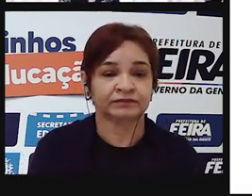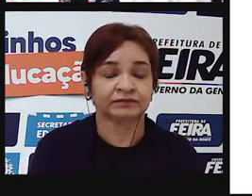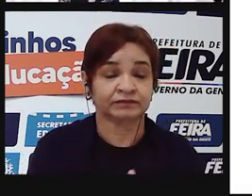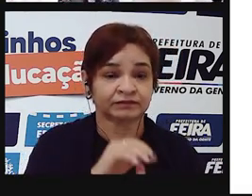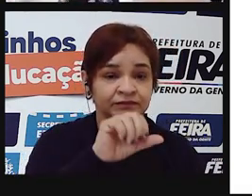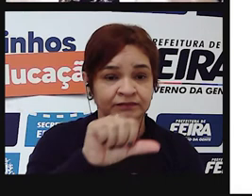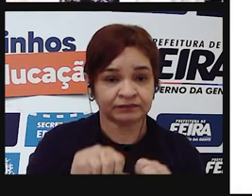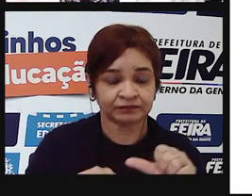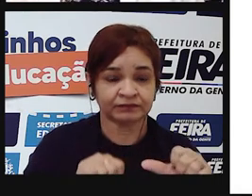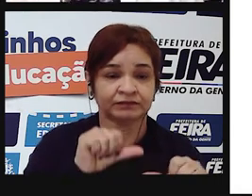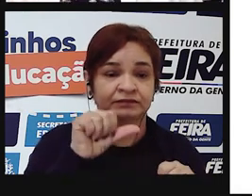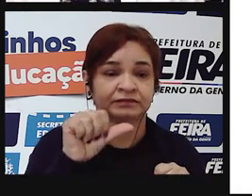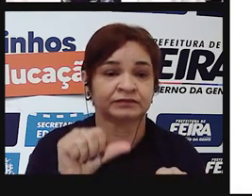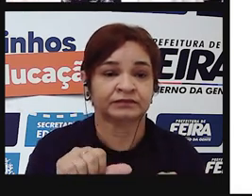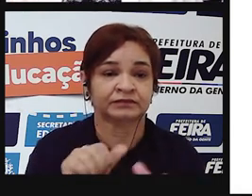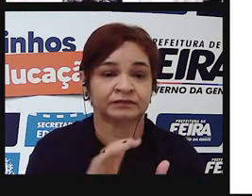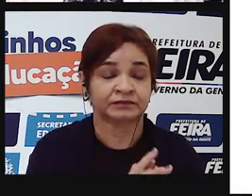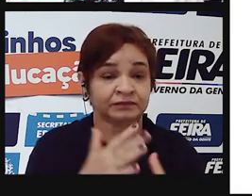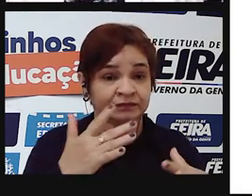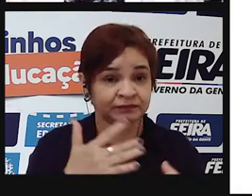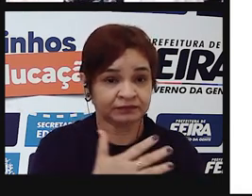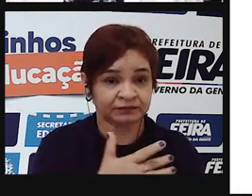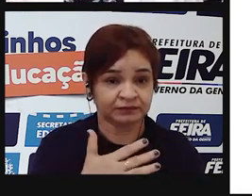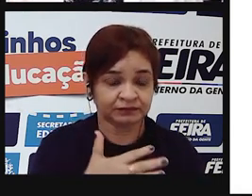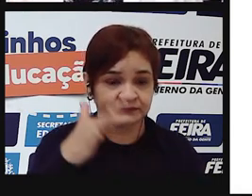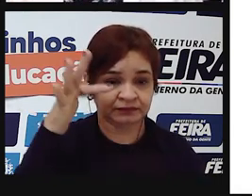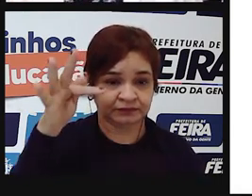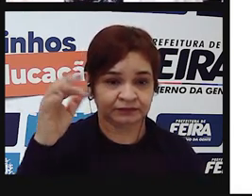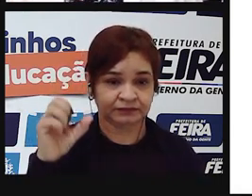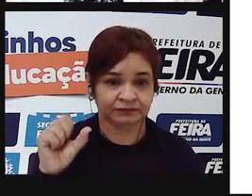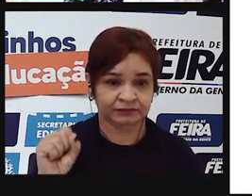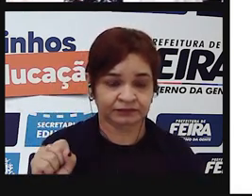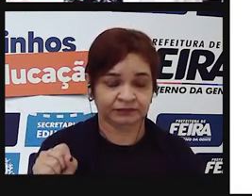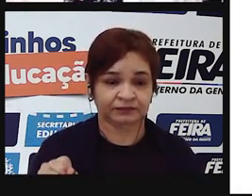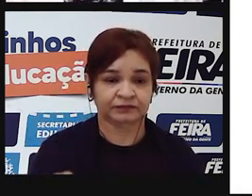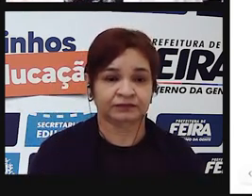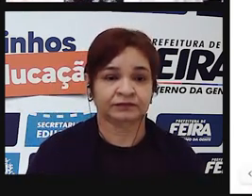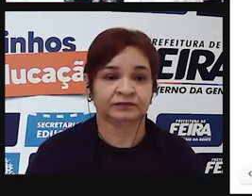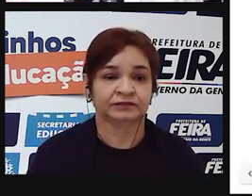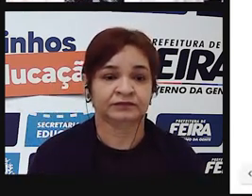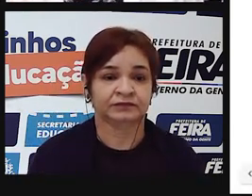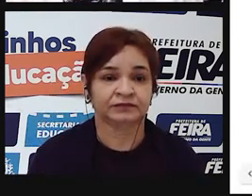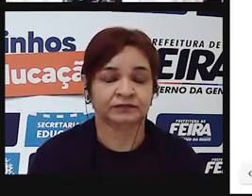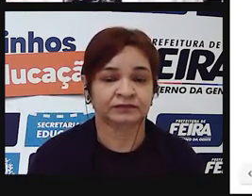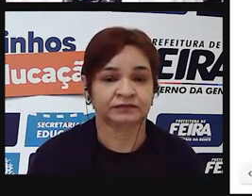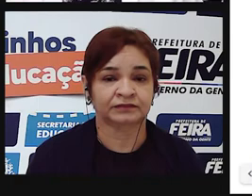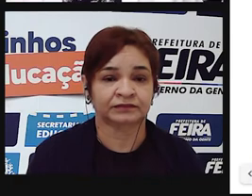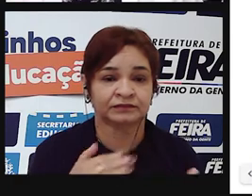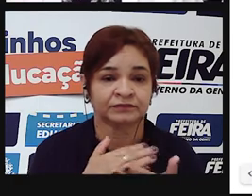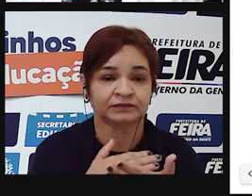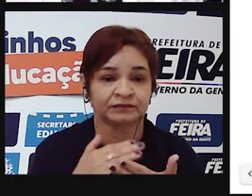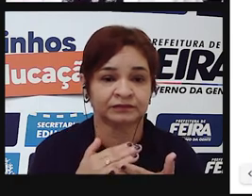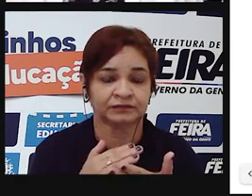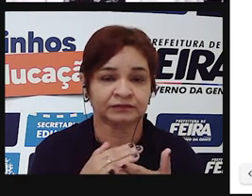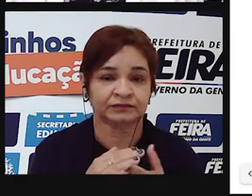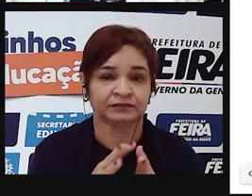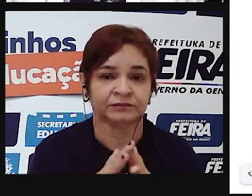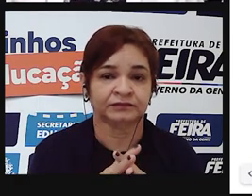e transformada na cidade de Feira de Santana. Vamos continuar?